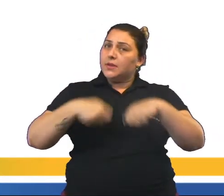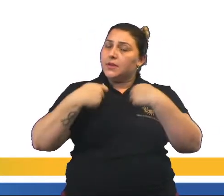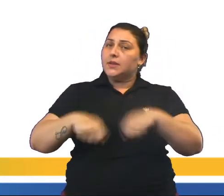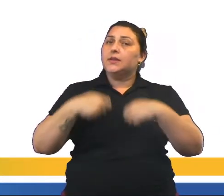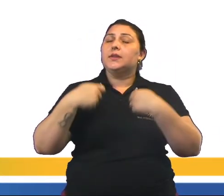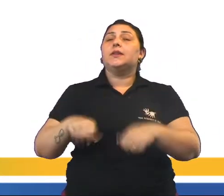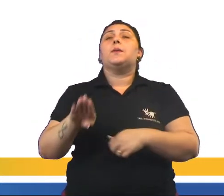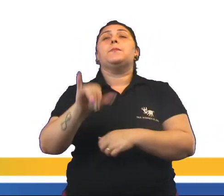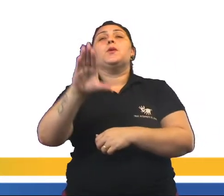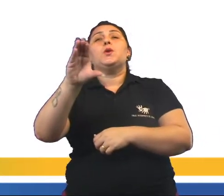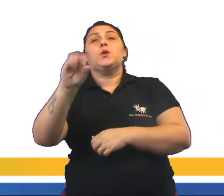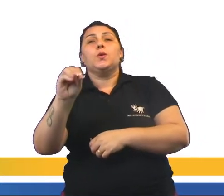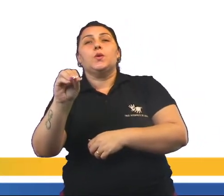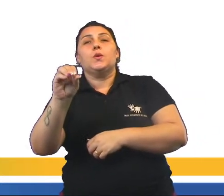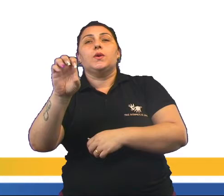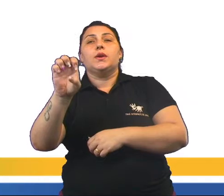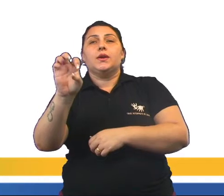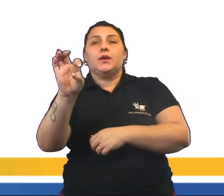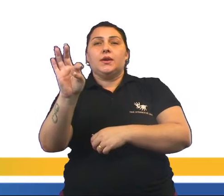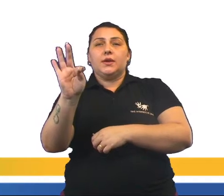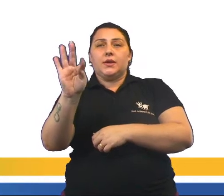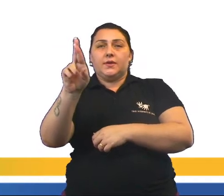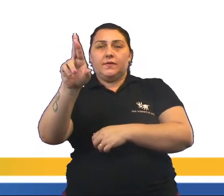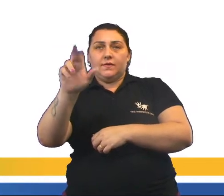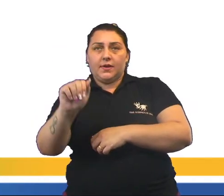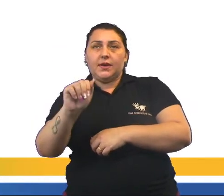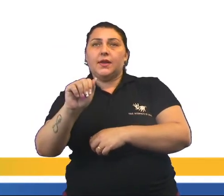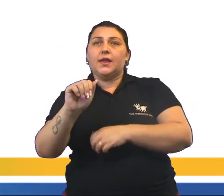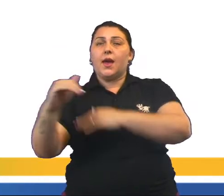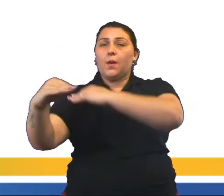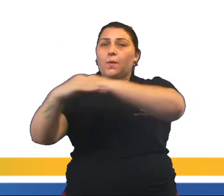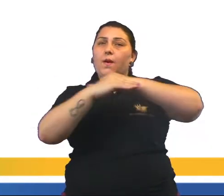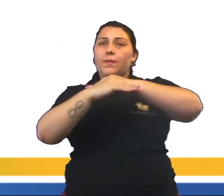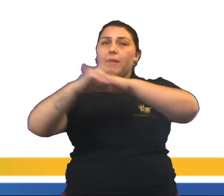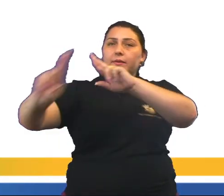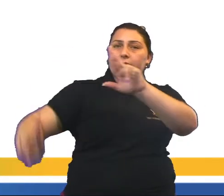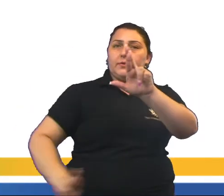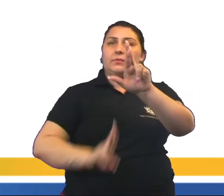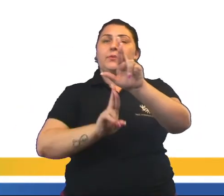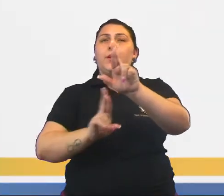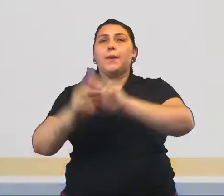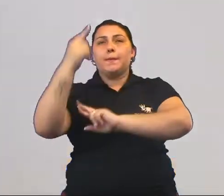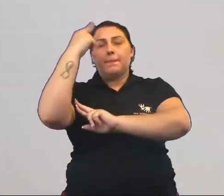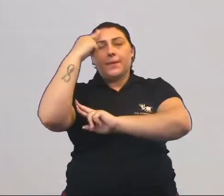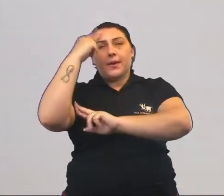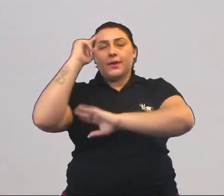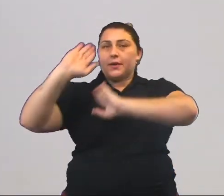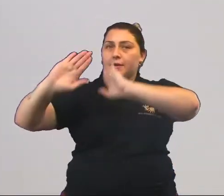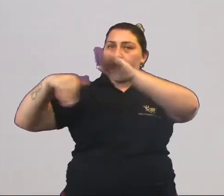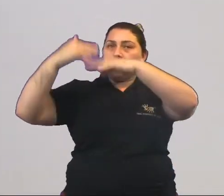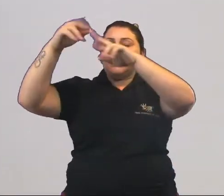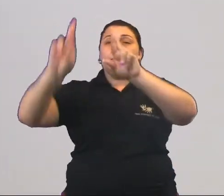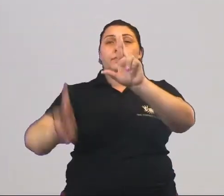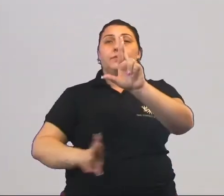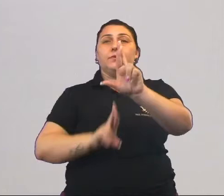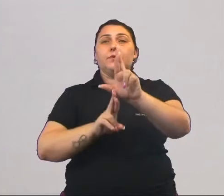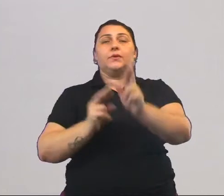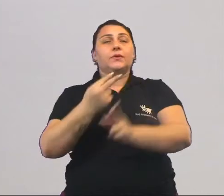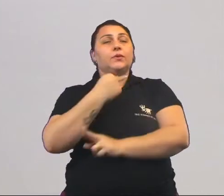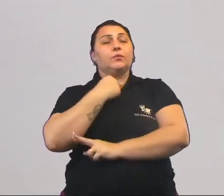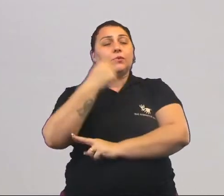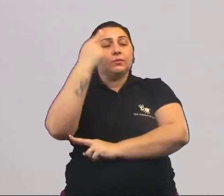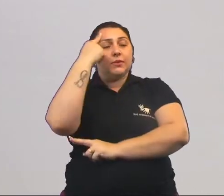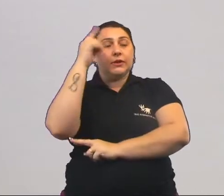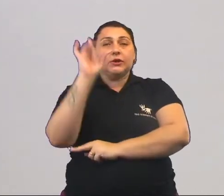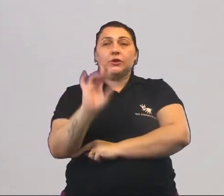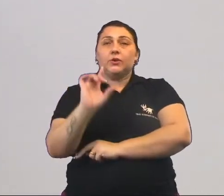da biosfera e demandam igualdade da sustentabilidade. Quando a gente pensa aí em desenvolvimento sustentável, eu não posso